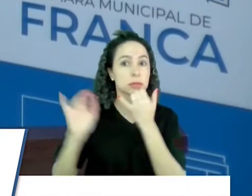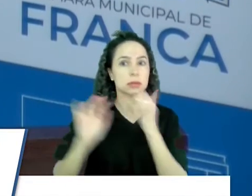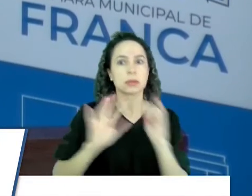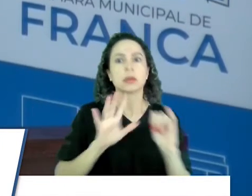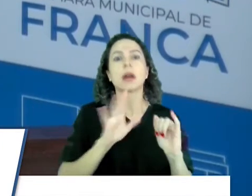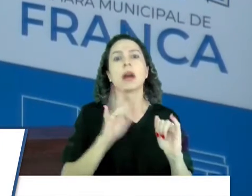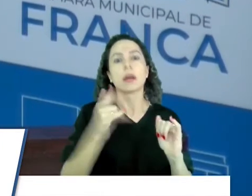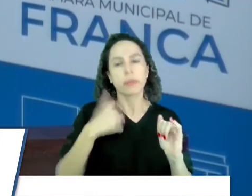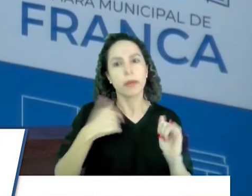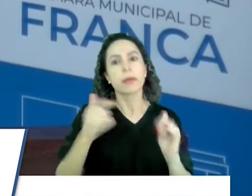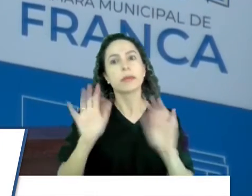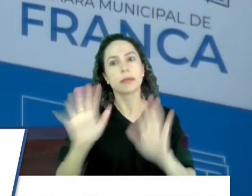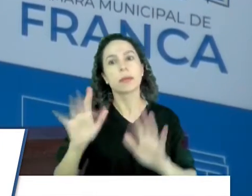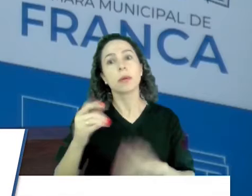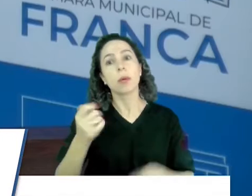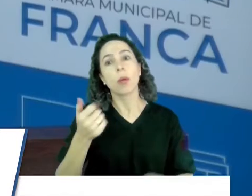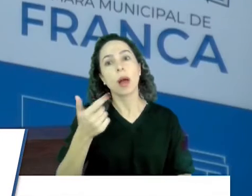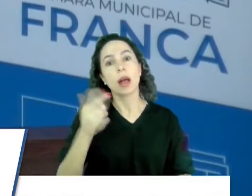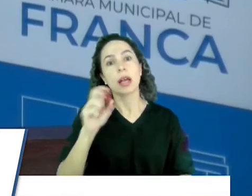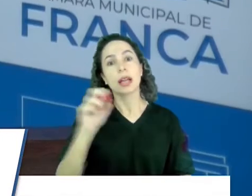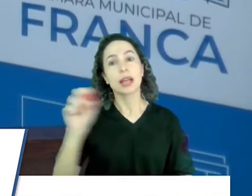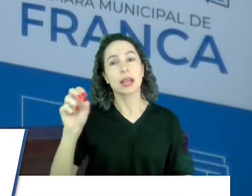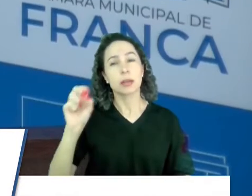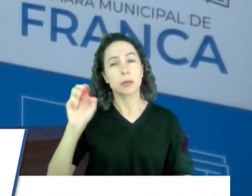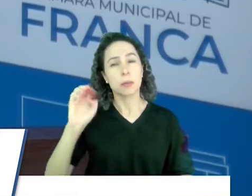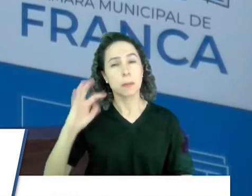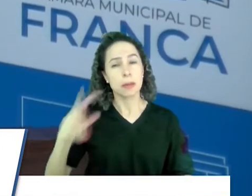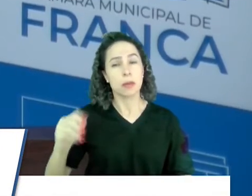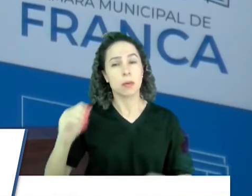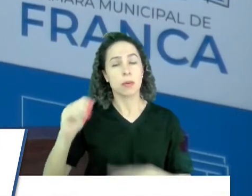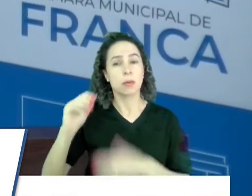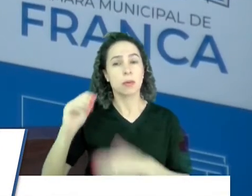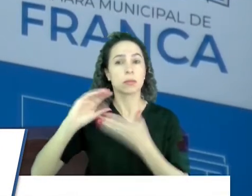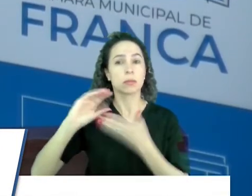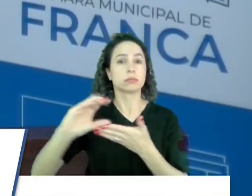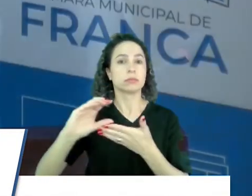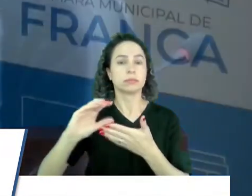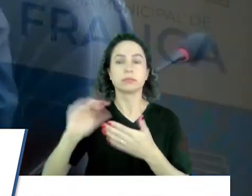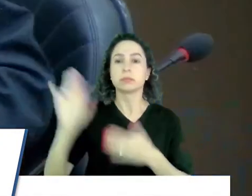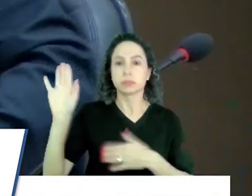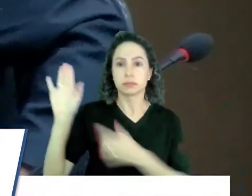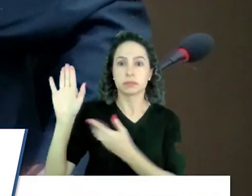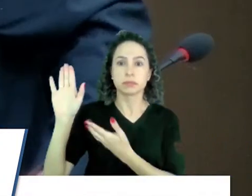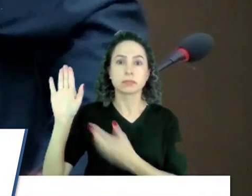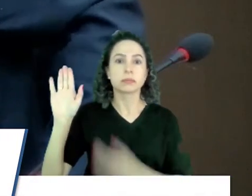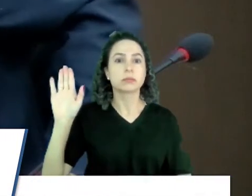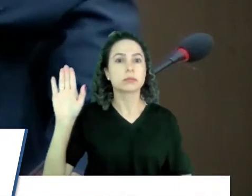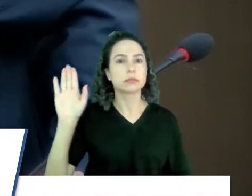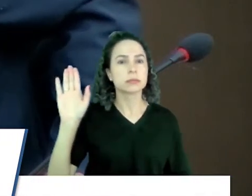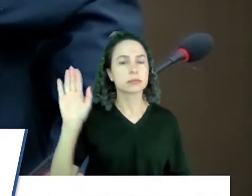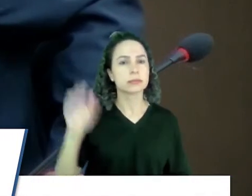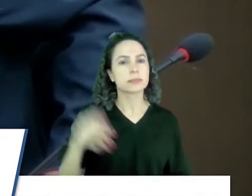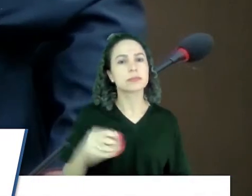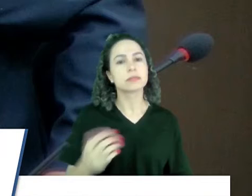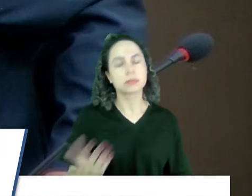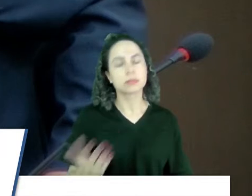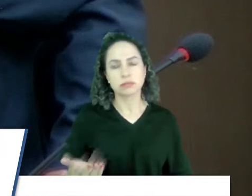quase 500 mil para o Allan Kardec nesses 2 anos. Pois não? Não, olha, o que eu quero dizer